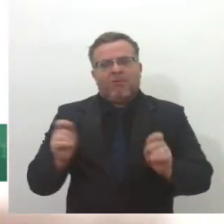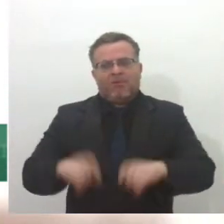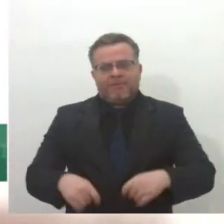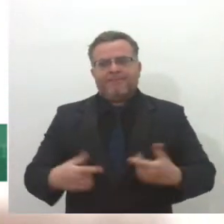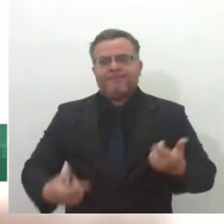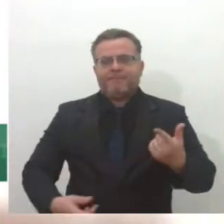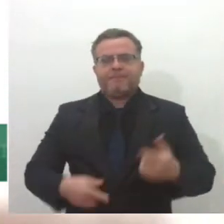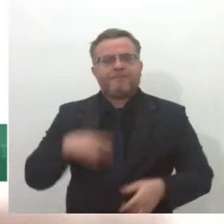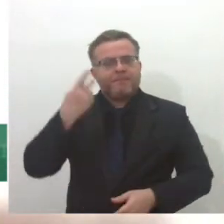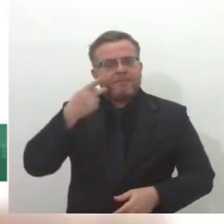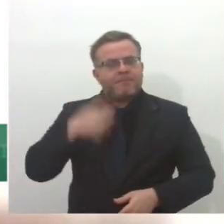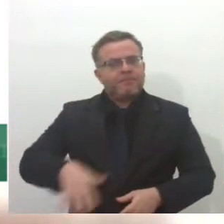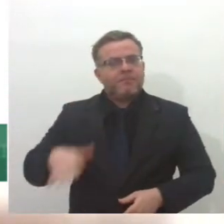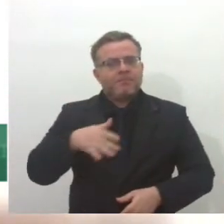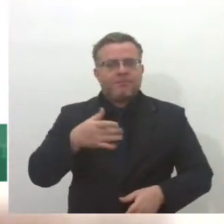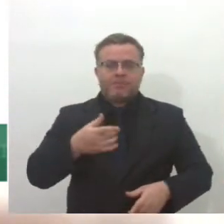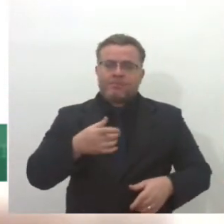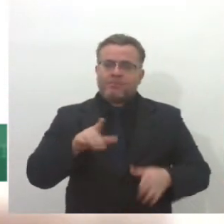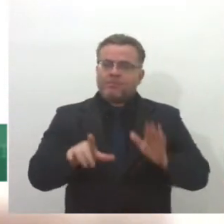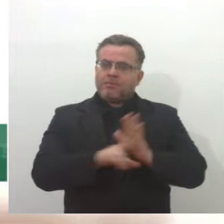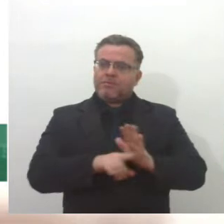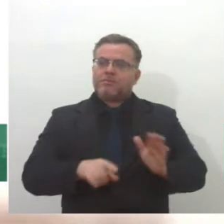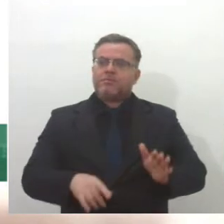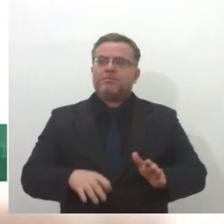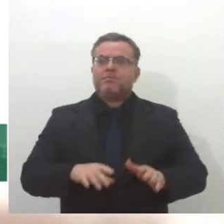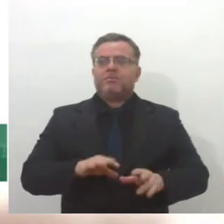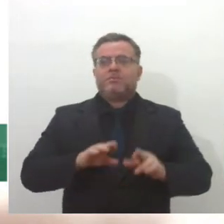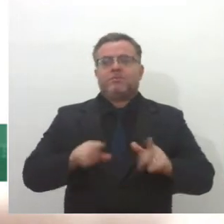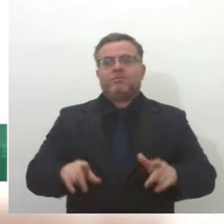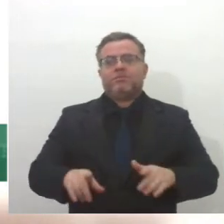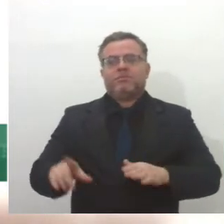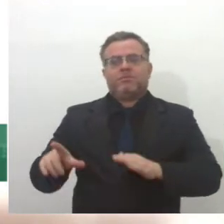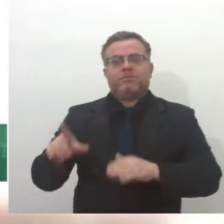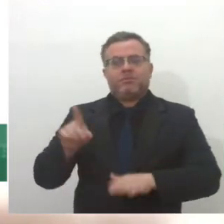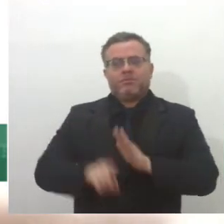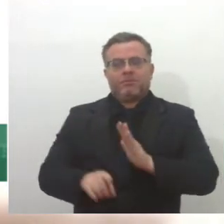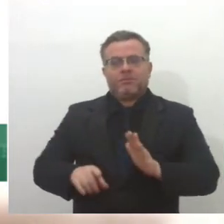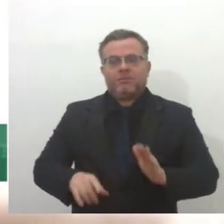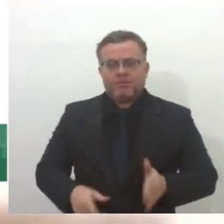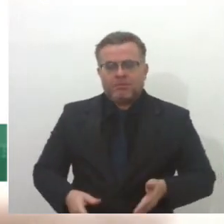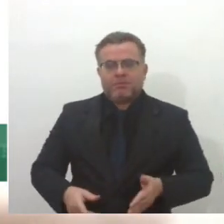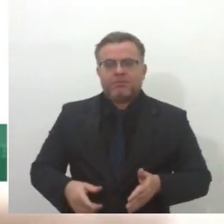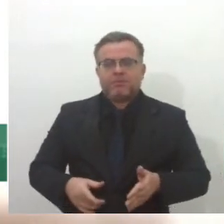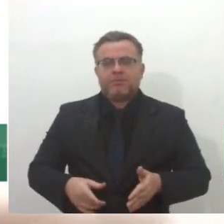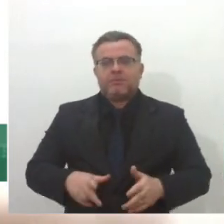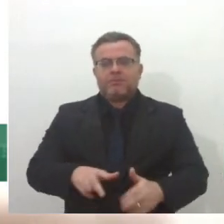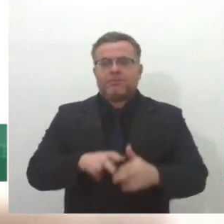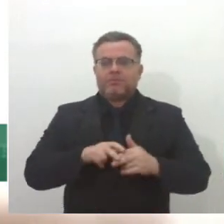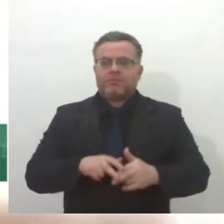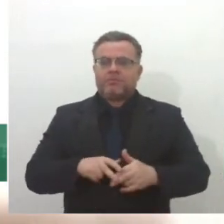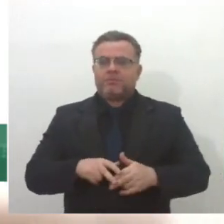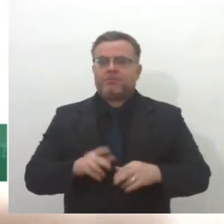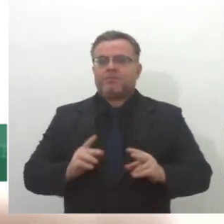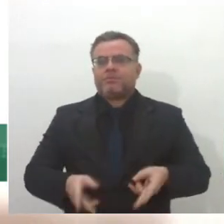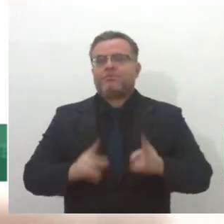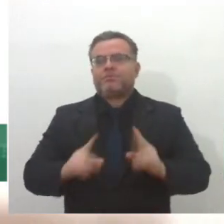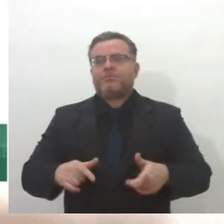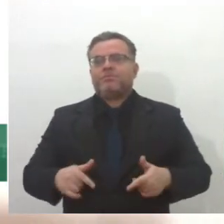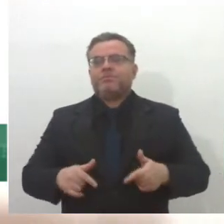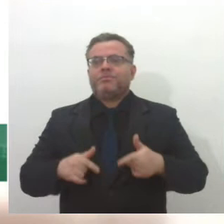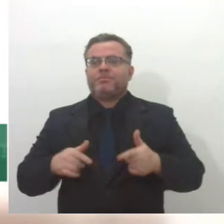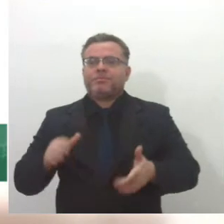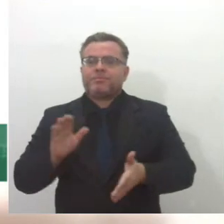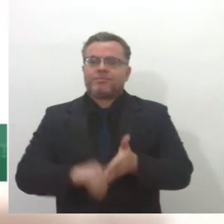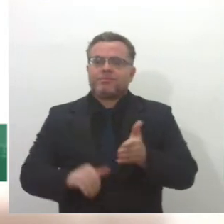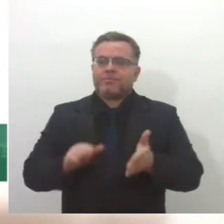política pública, do que direito. Então, tanto é que ele modulou os efeitos para restringir